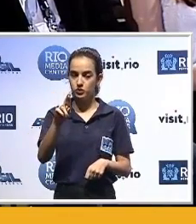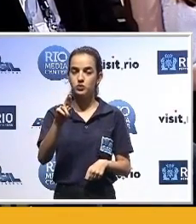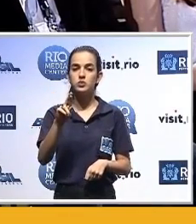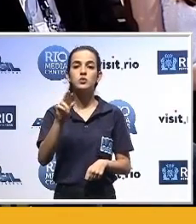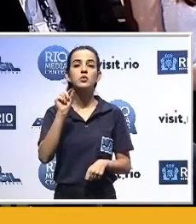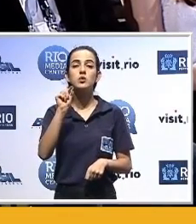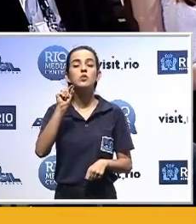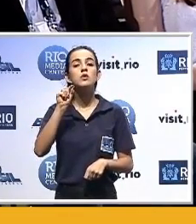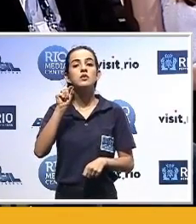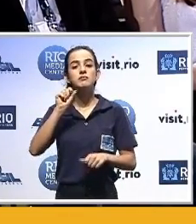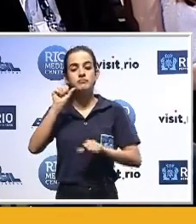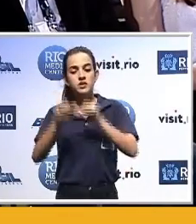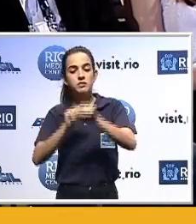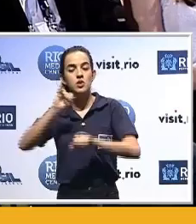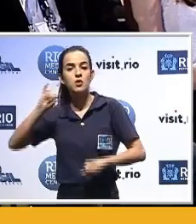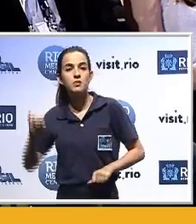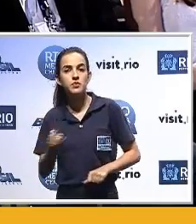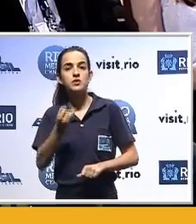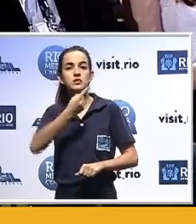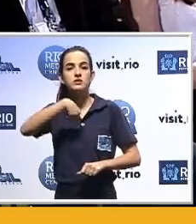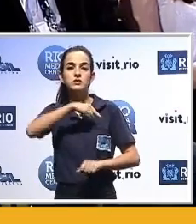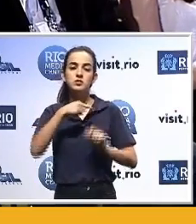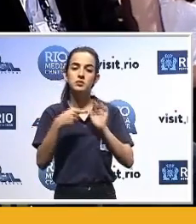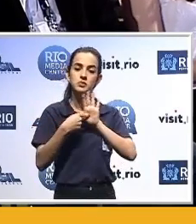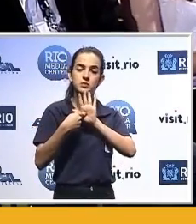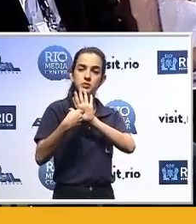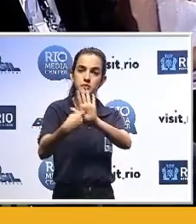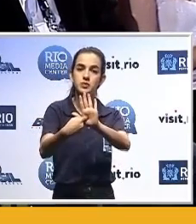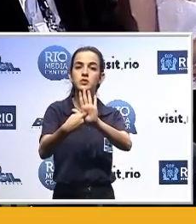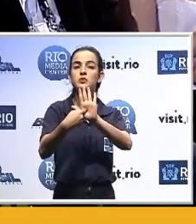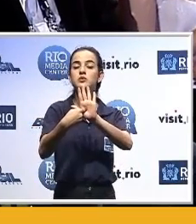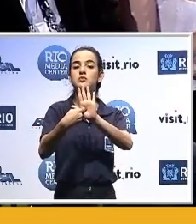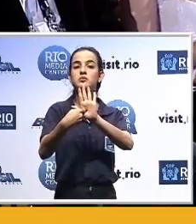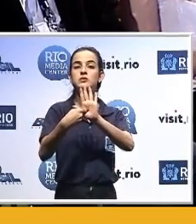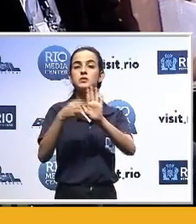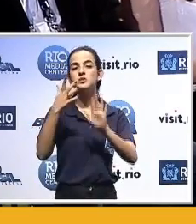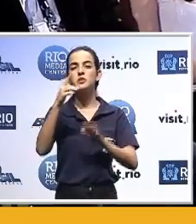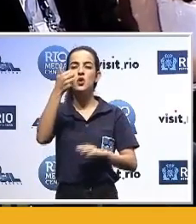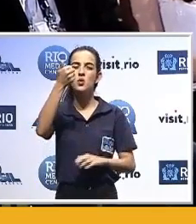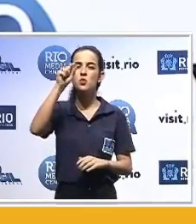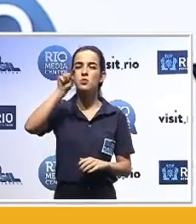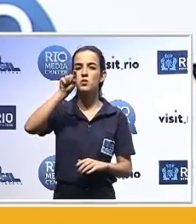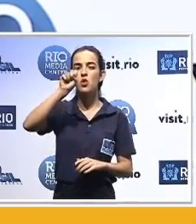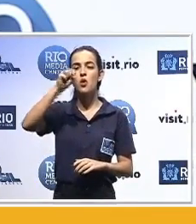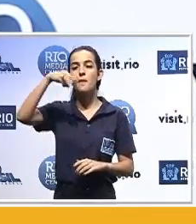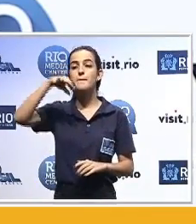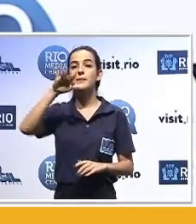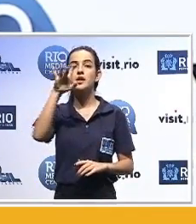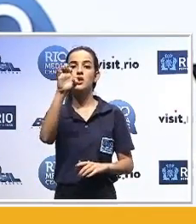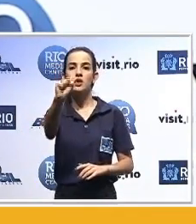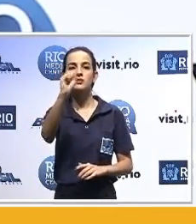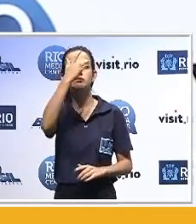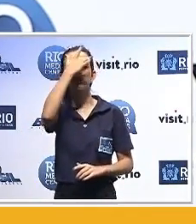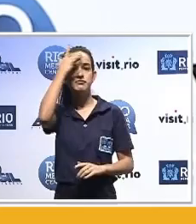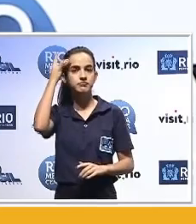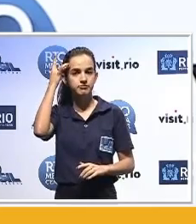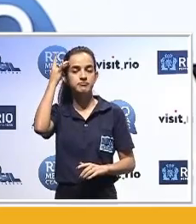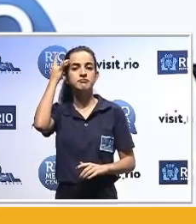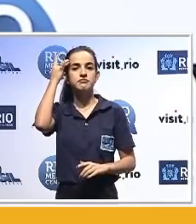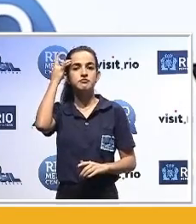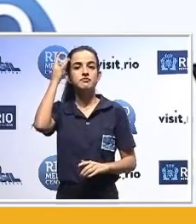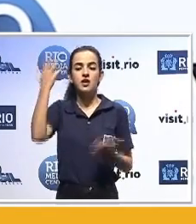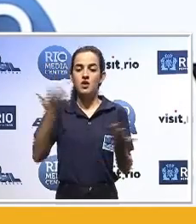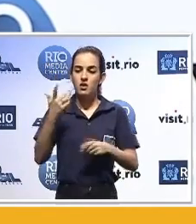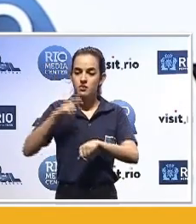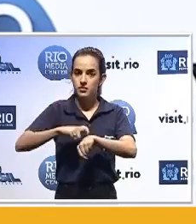transformou-se numa oportunidade de nós nos expormos para uma conta de 1,8 bilhões de pessoas com a nossa marca, neste